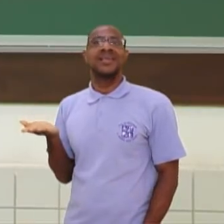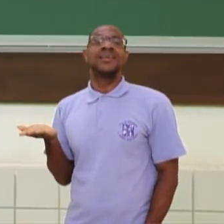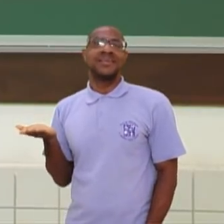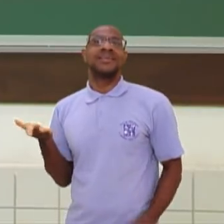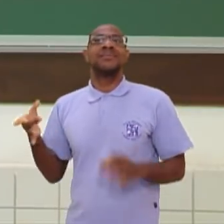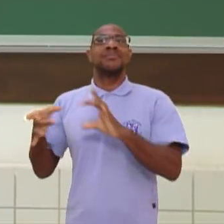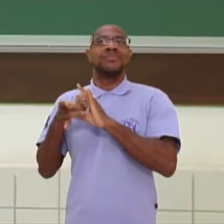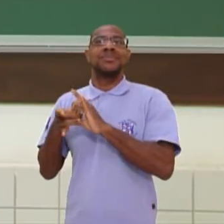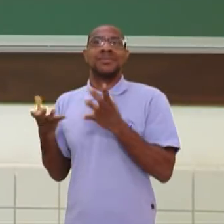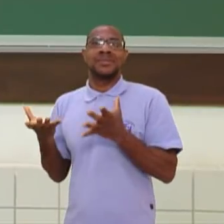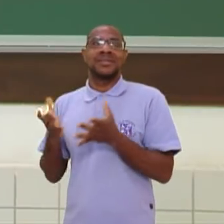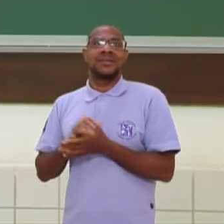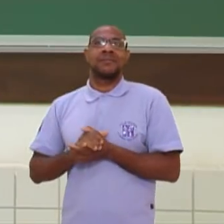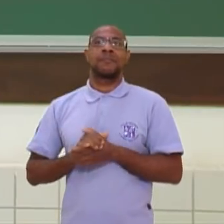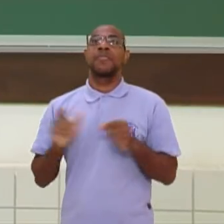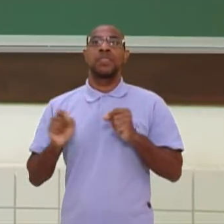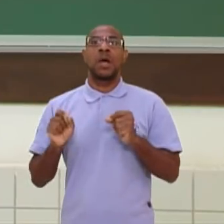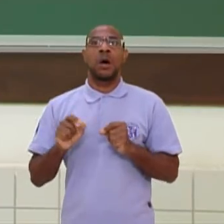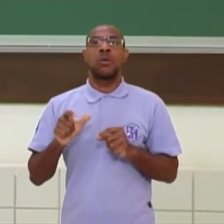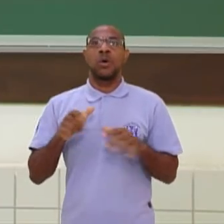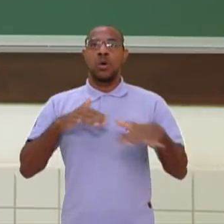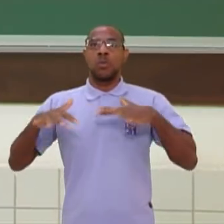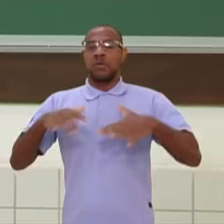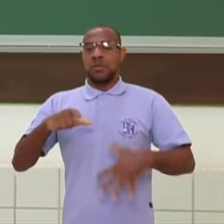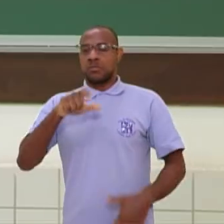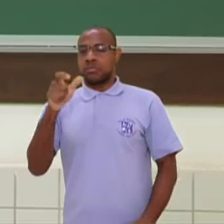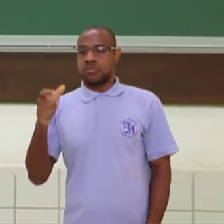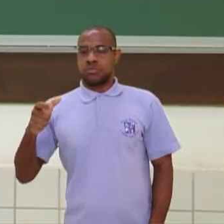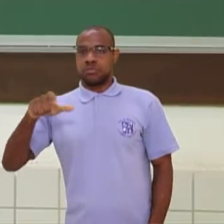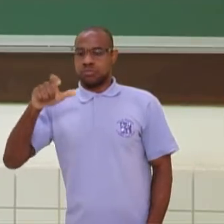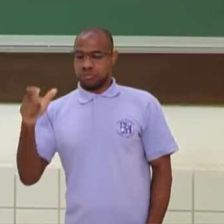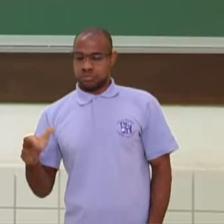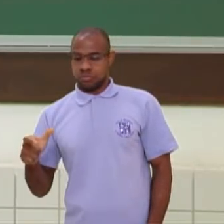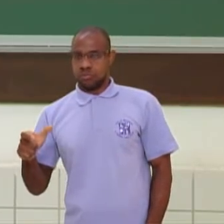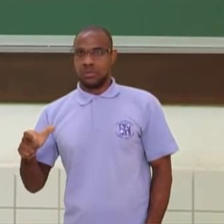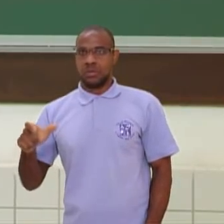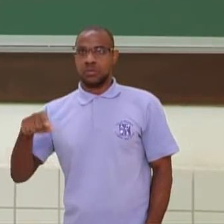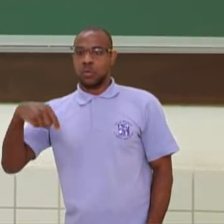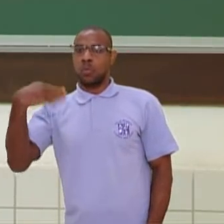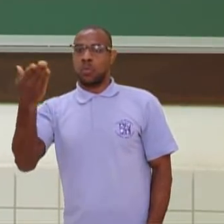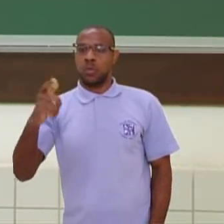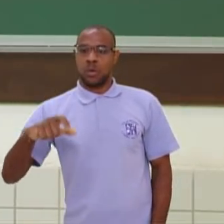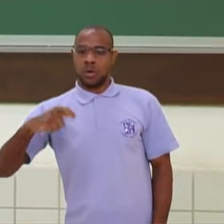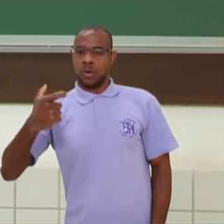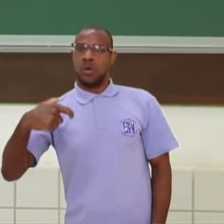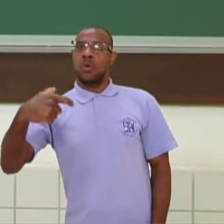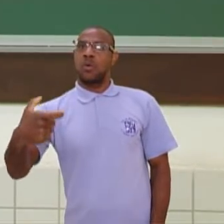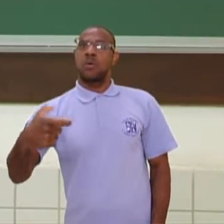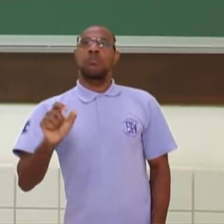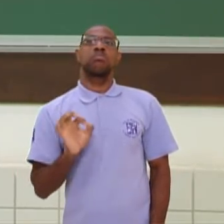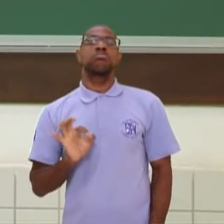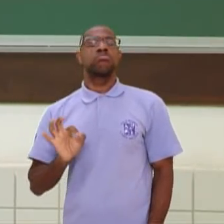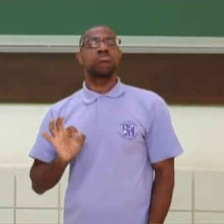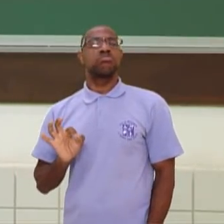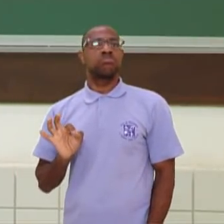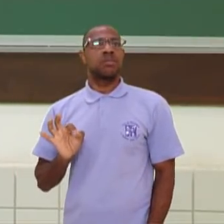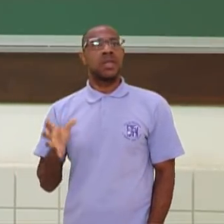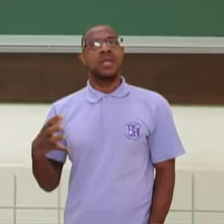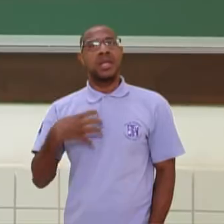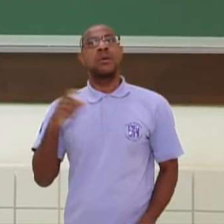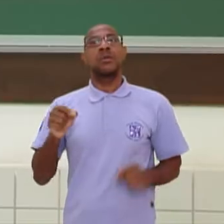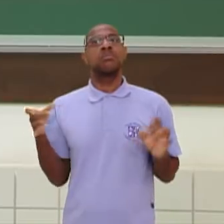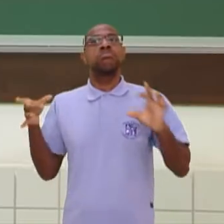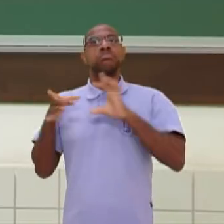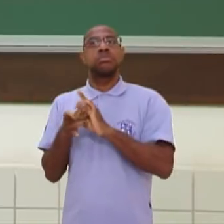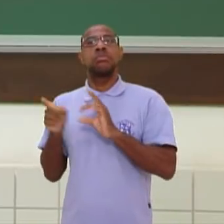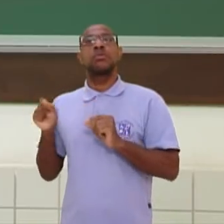o deslocamento da beirada desse lado do lago para a beirada do outro lado que você vai ter ali. E sim, essa sistematização